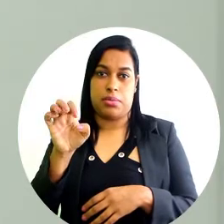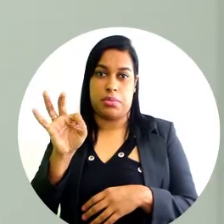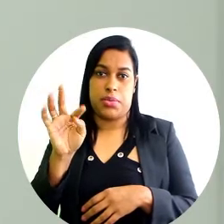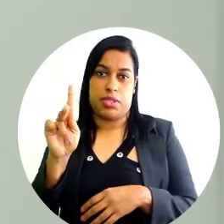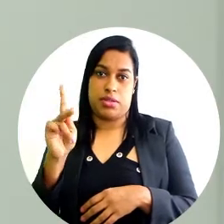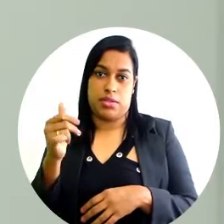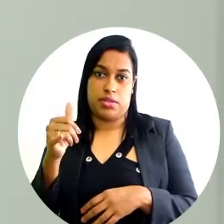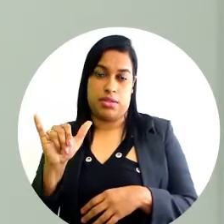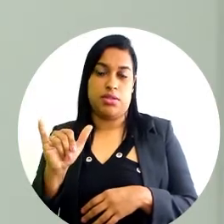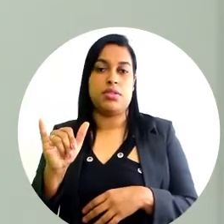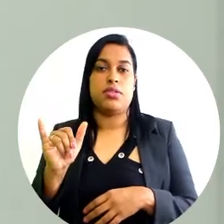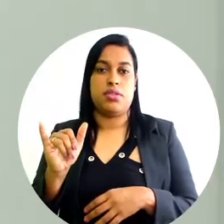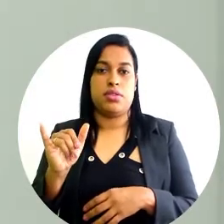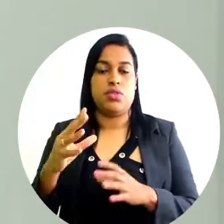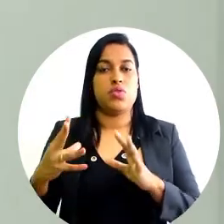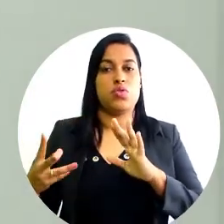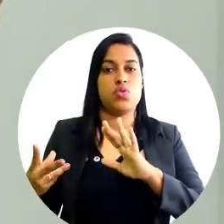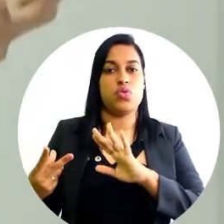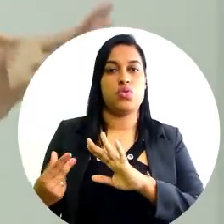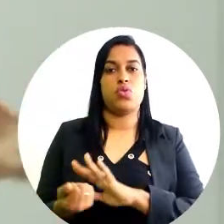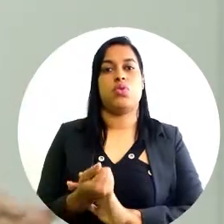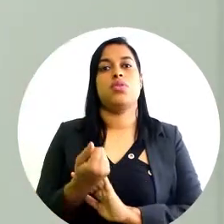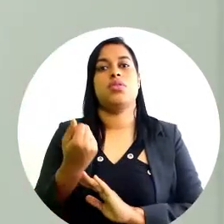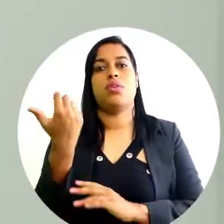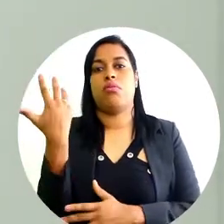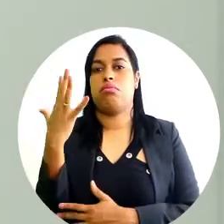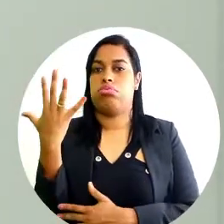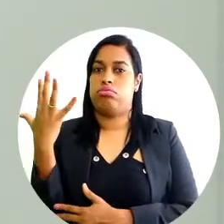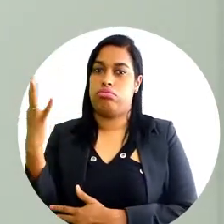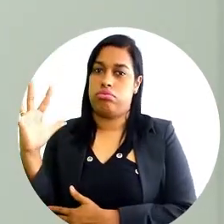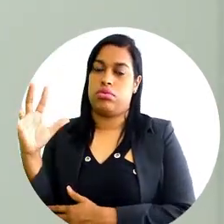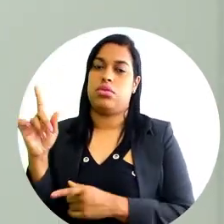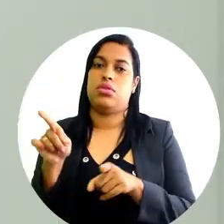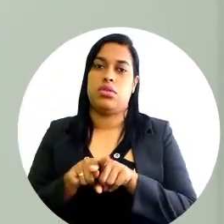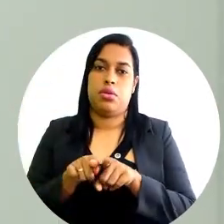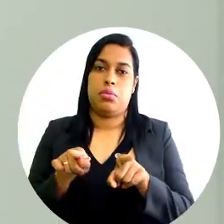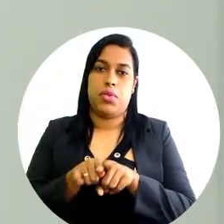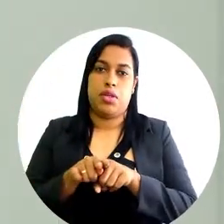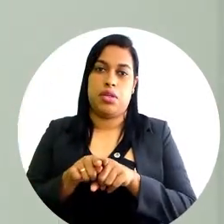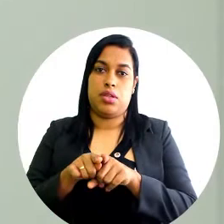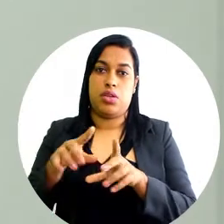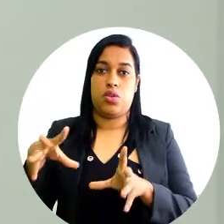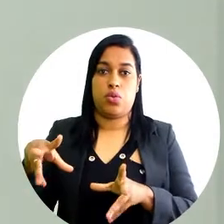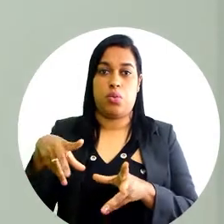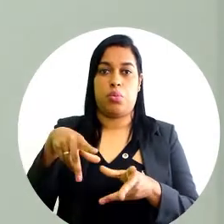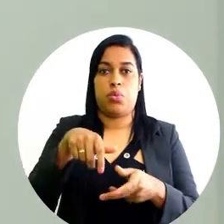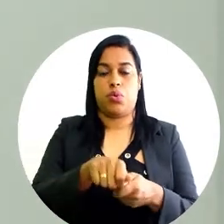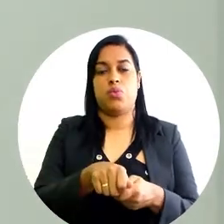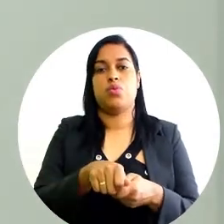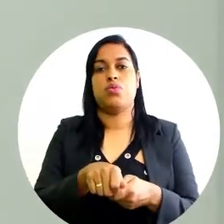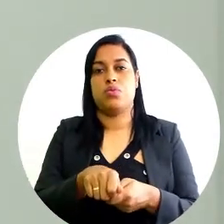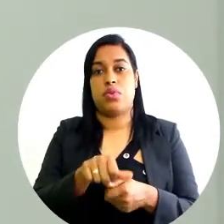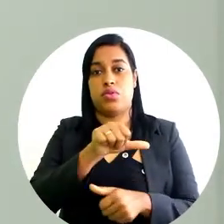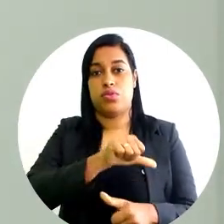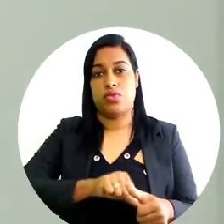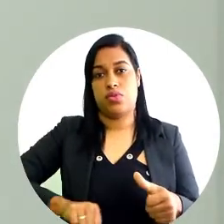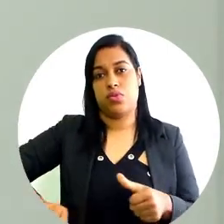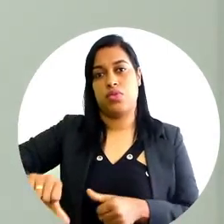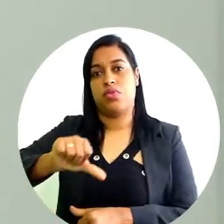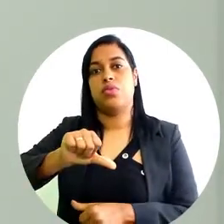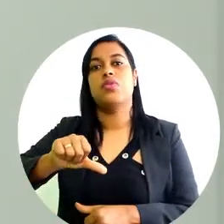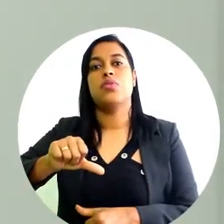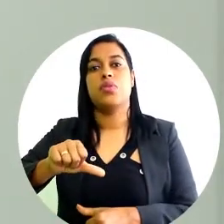que terra está relacionada a toda a questão da natureza e o mundo